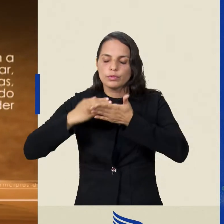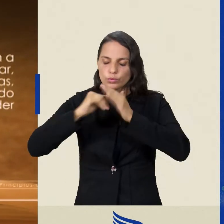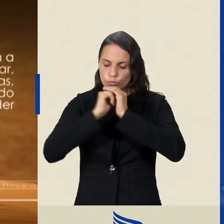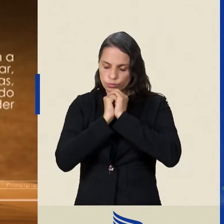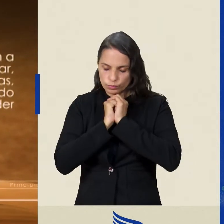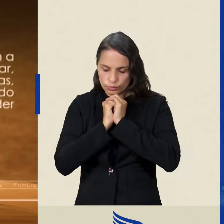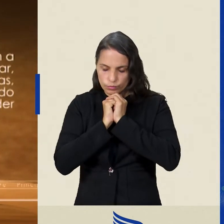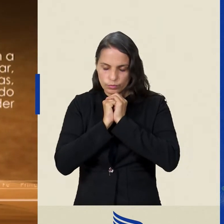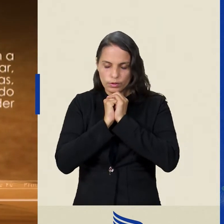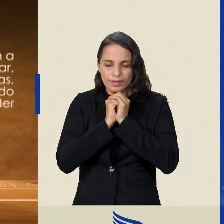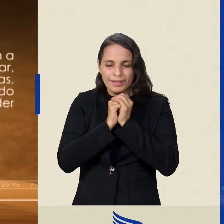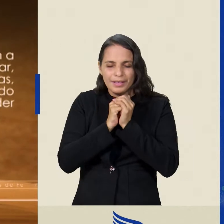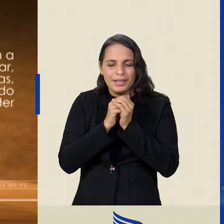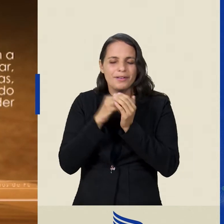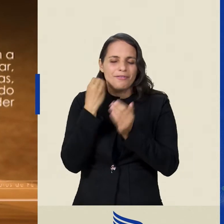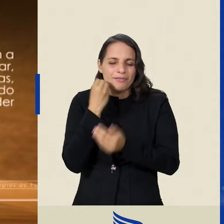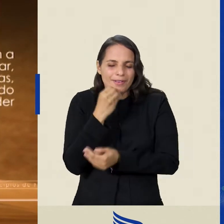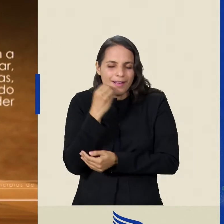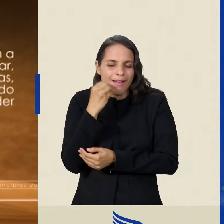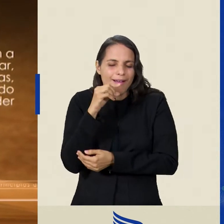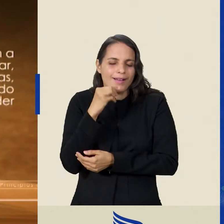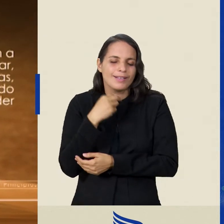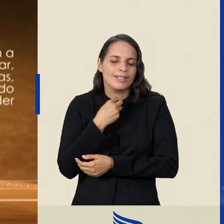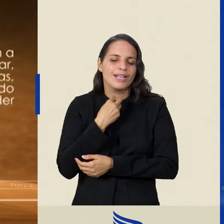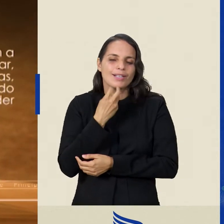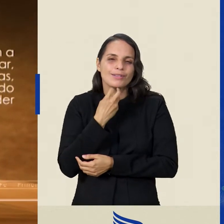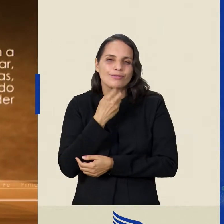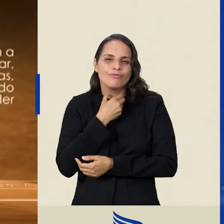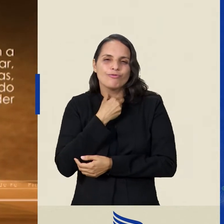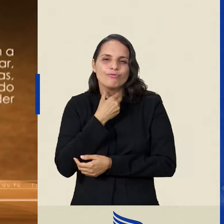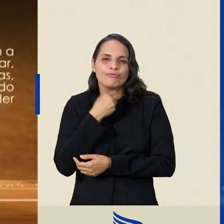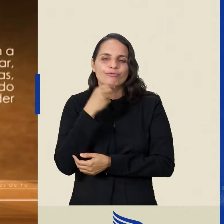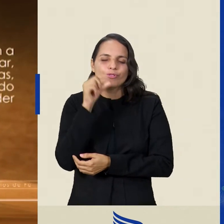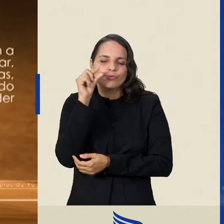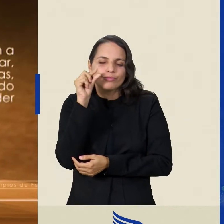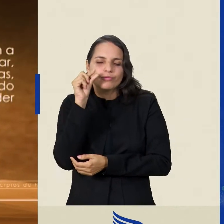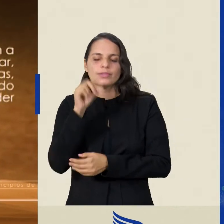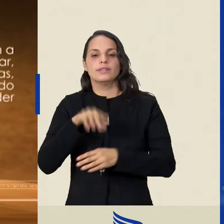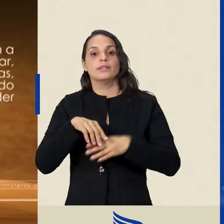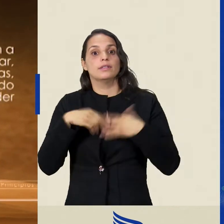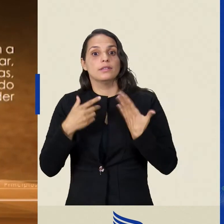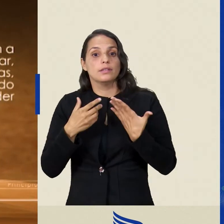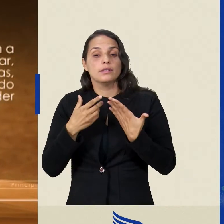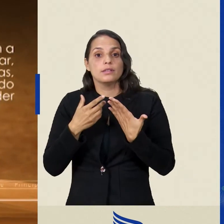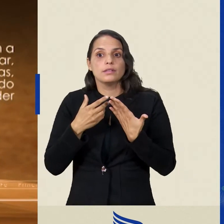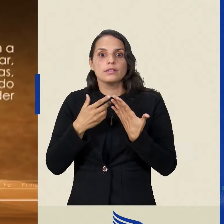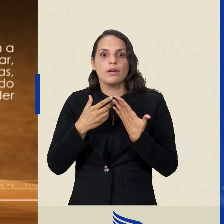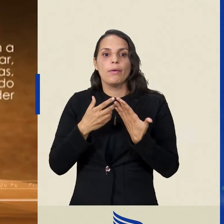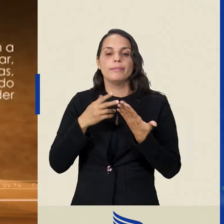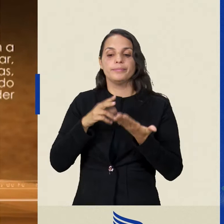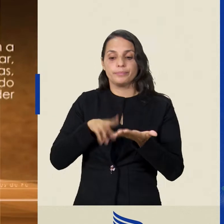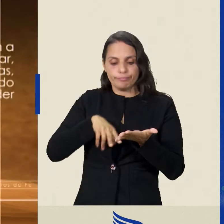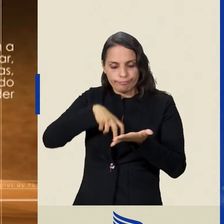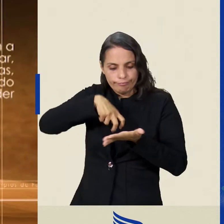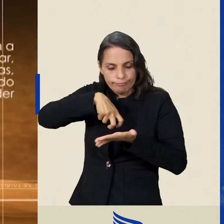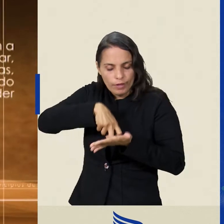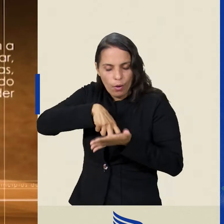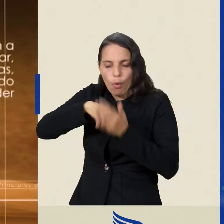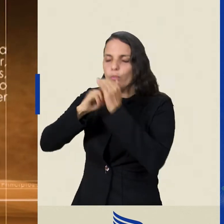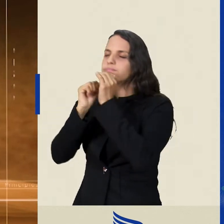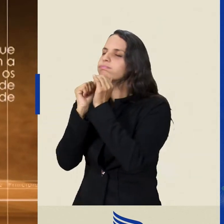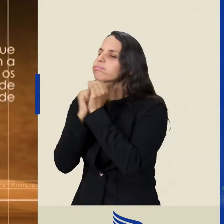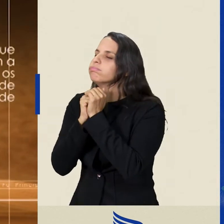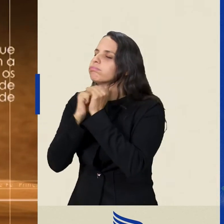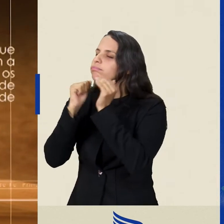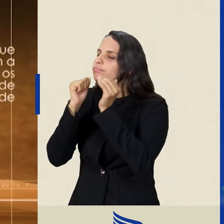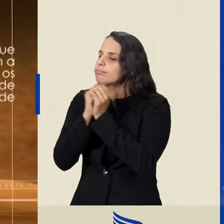apenas sussurrar as palavras, tão fraca que estava. De repente, quando ainda estava no meio da oração,